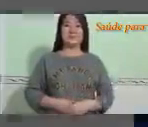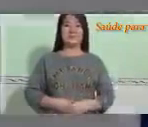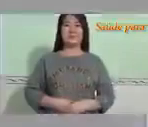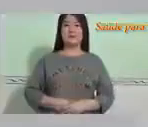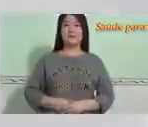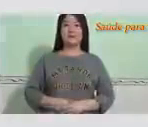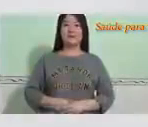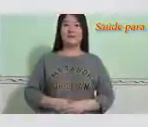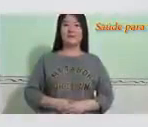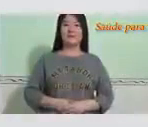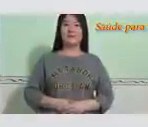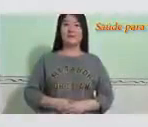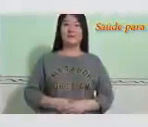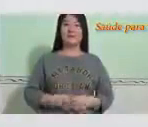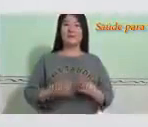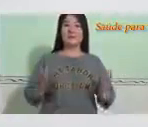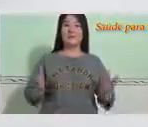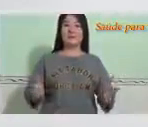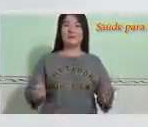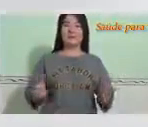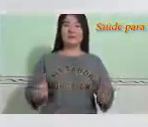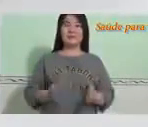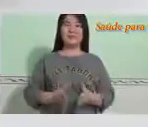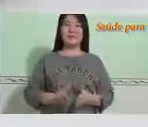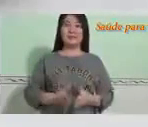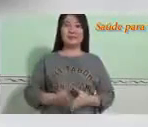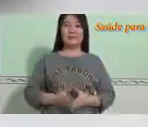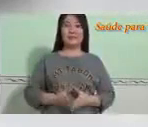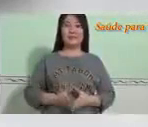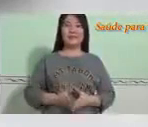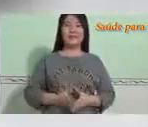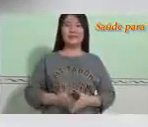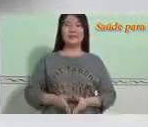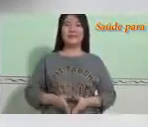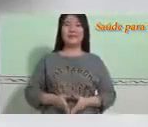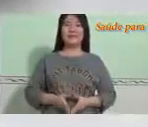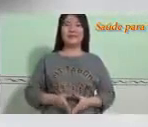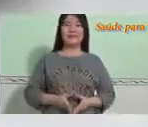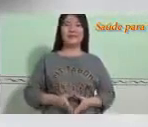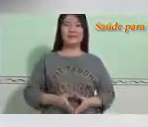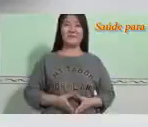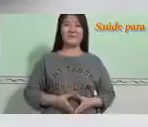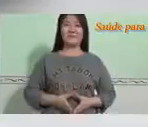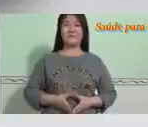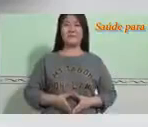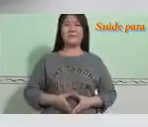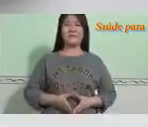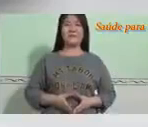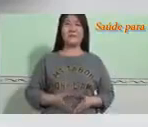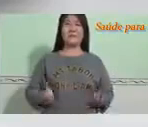respirar, vírgula, falta de ar, vírgula, respiração rápida, vírgula, tosse com sangue e suores excessivo.